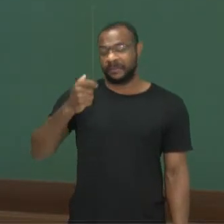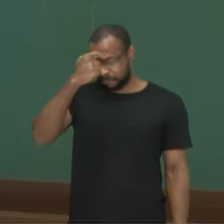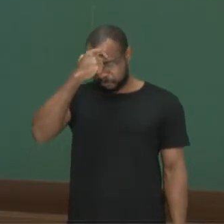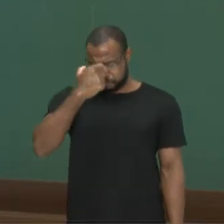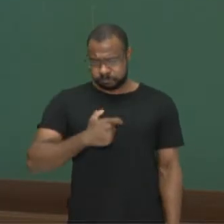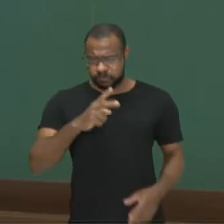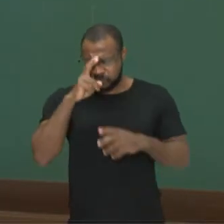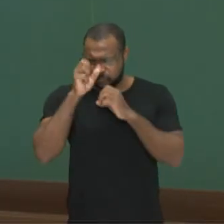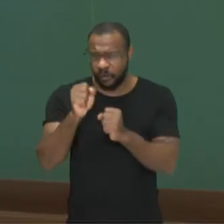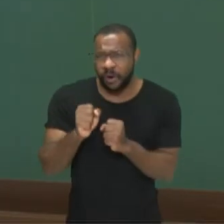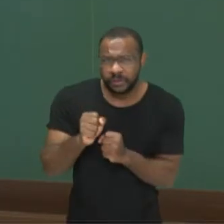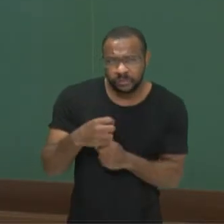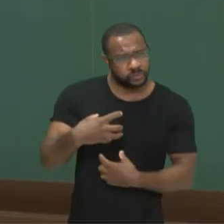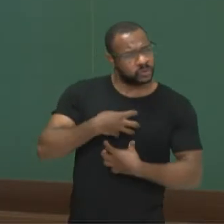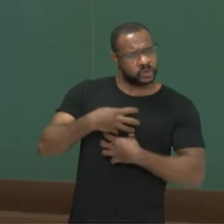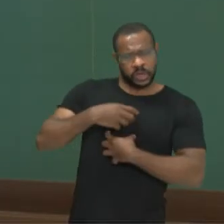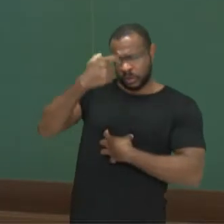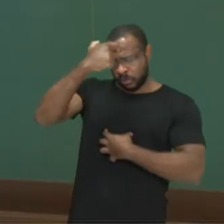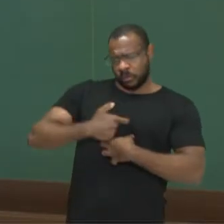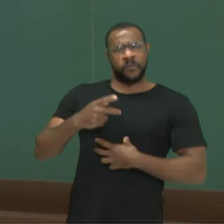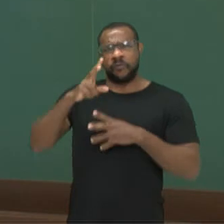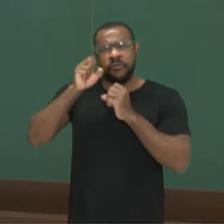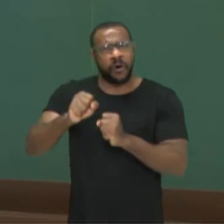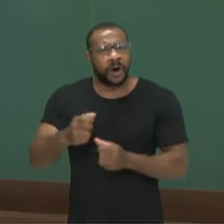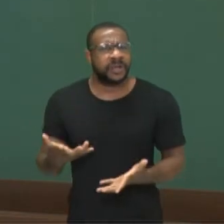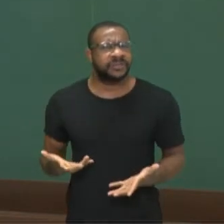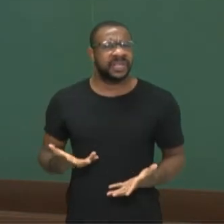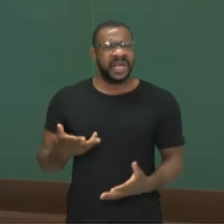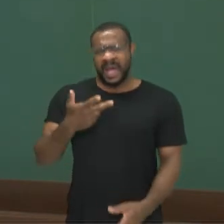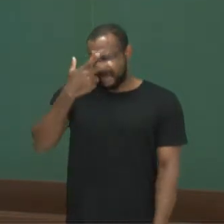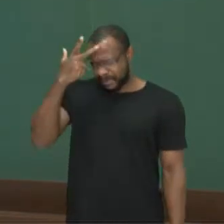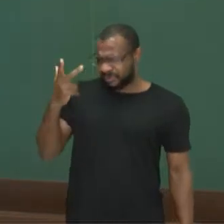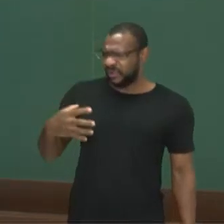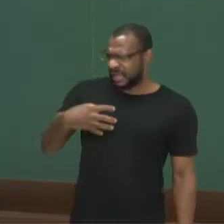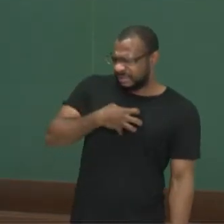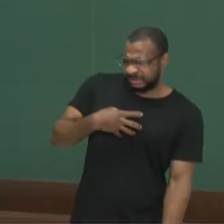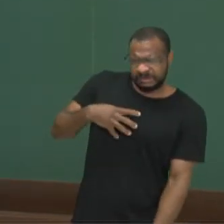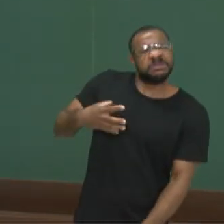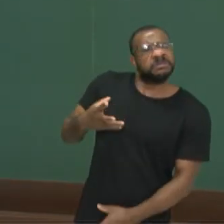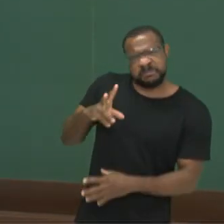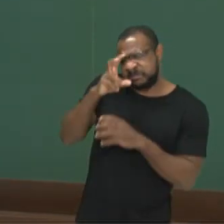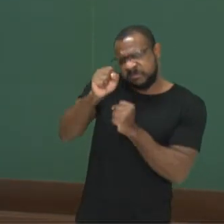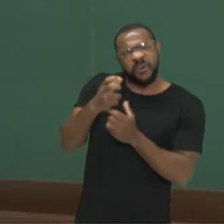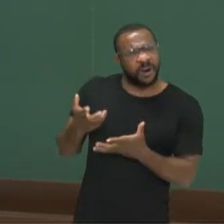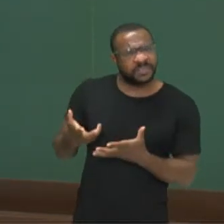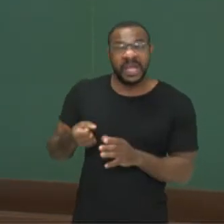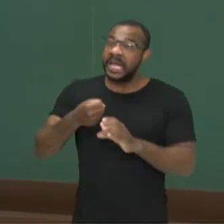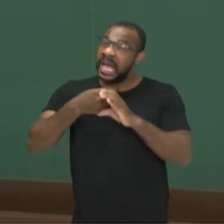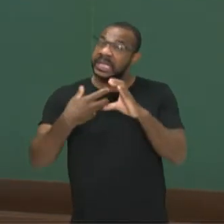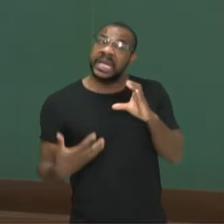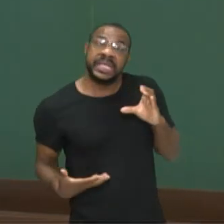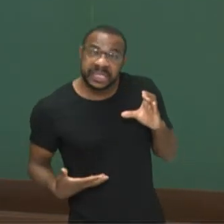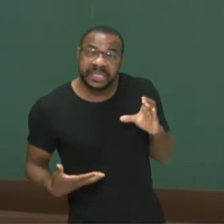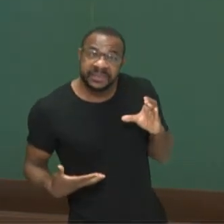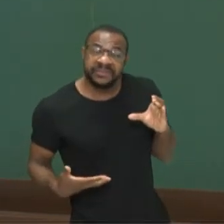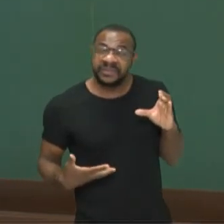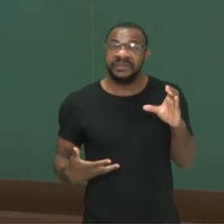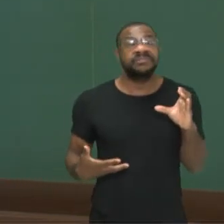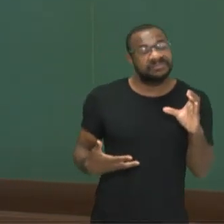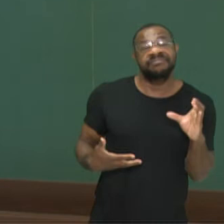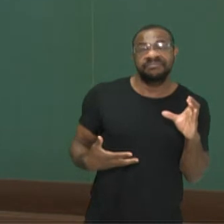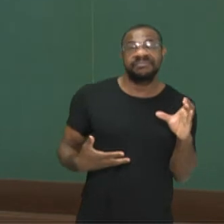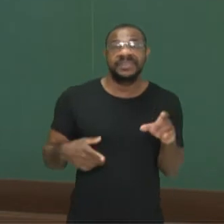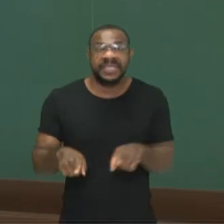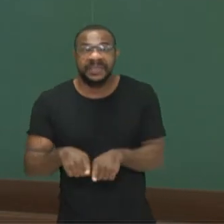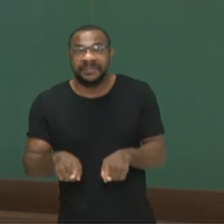forte, a personalidade daquela pessoa é assim, é daquele outro jeito. As características que determinam nossos padrões